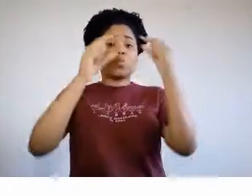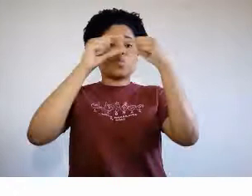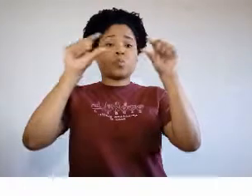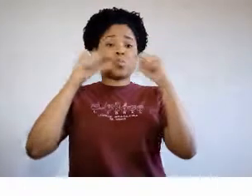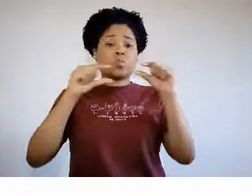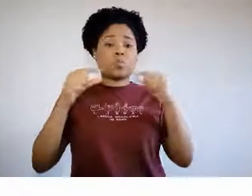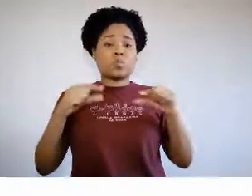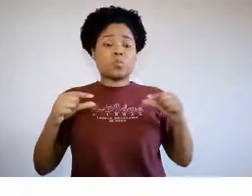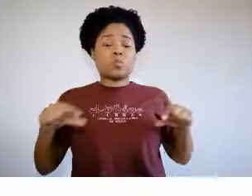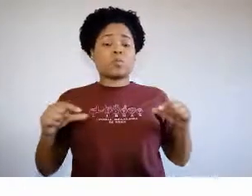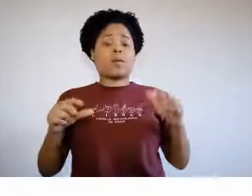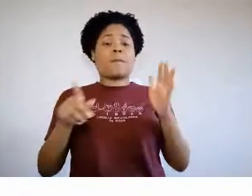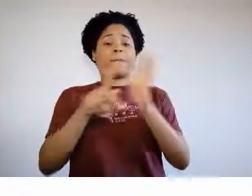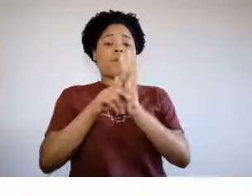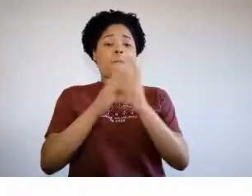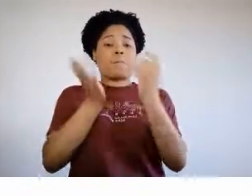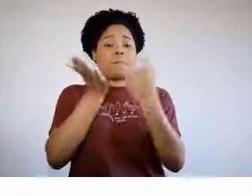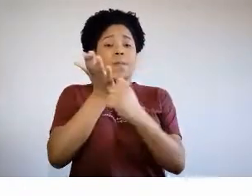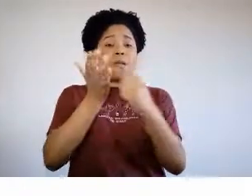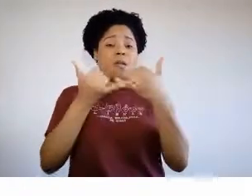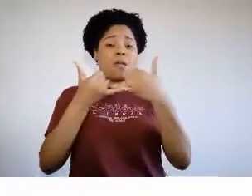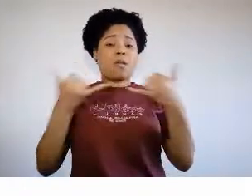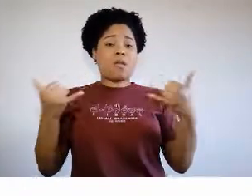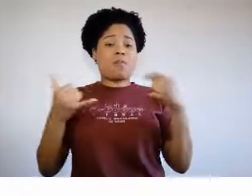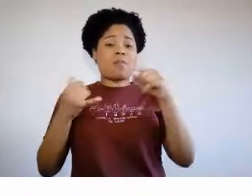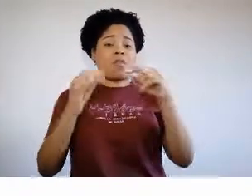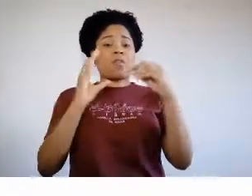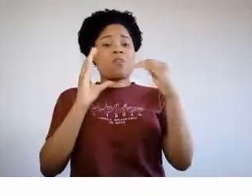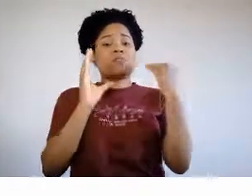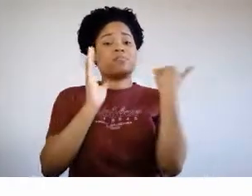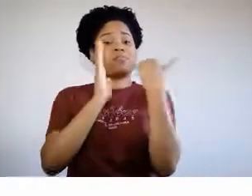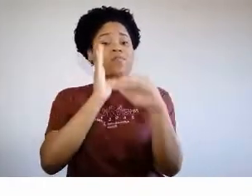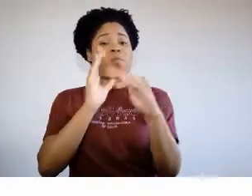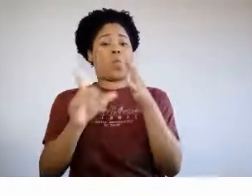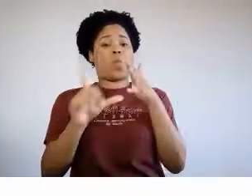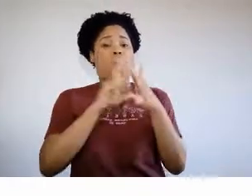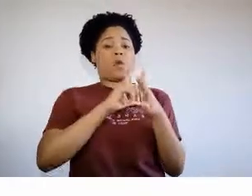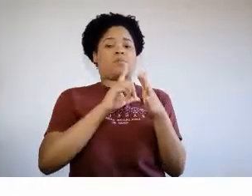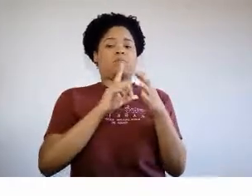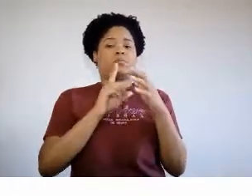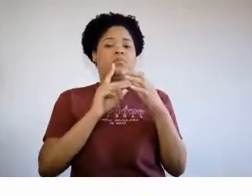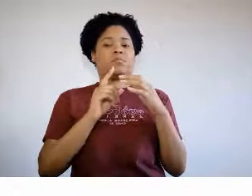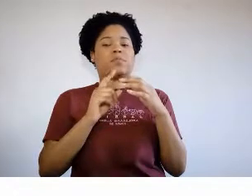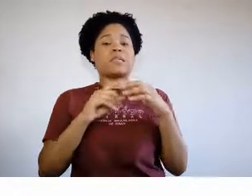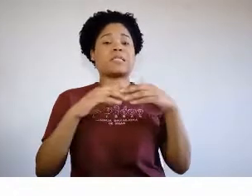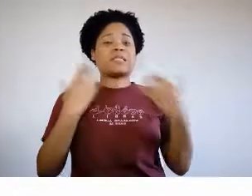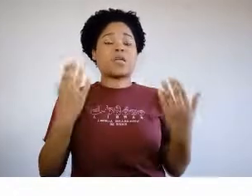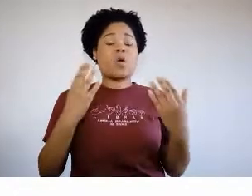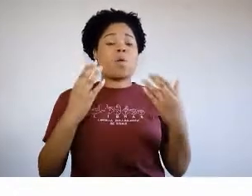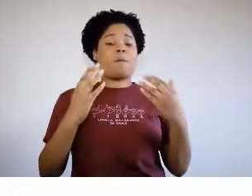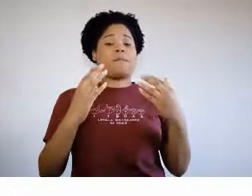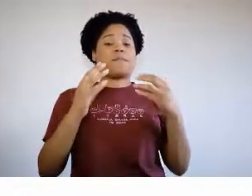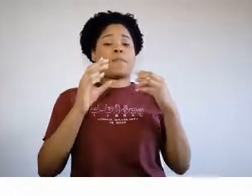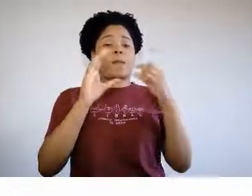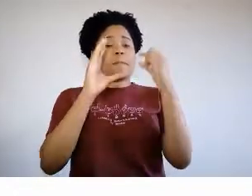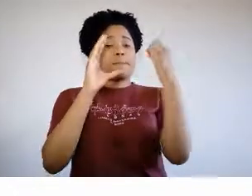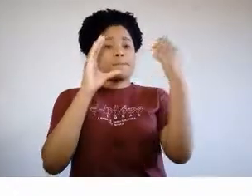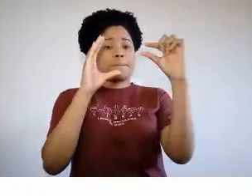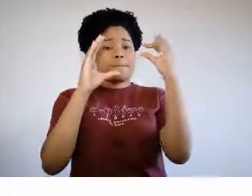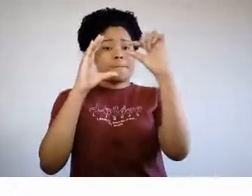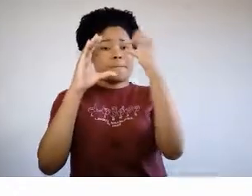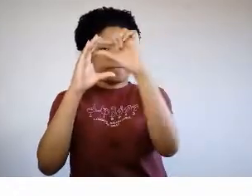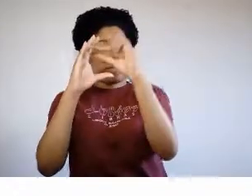os endereços de placas de rede que ele já enviou algum dado anteriormente. Então, a cada uma